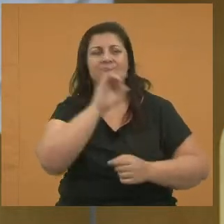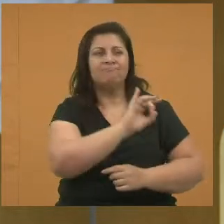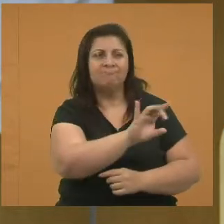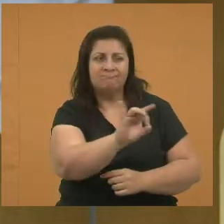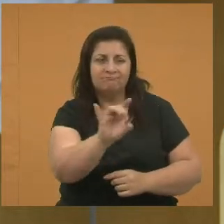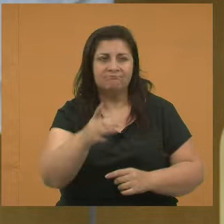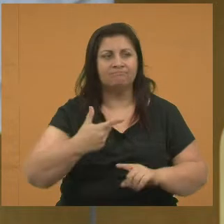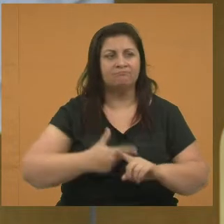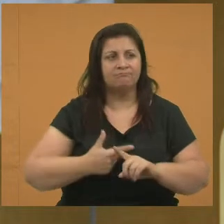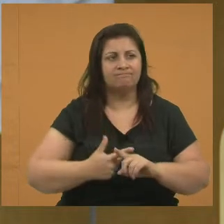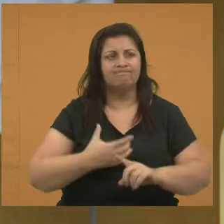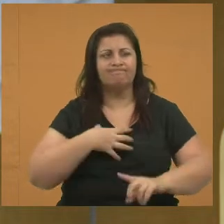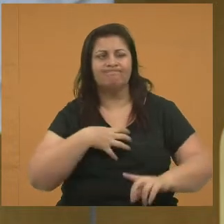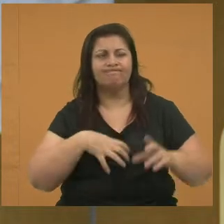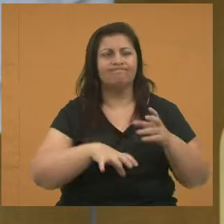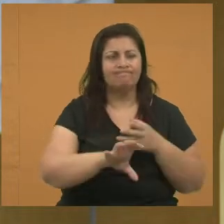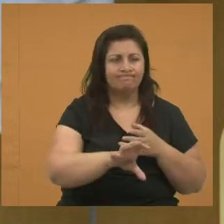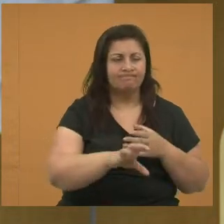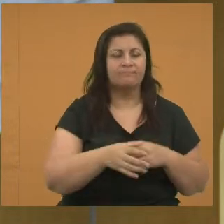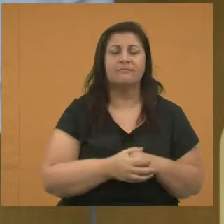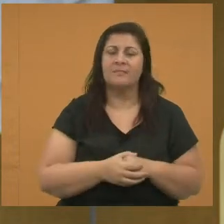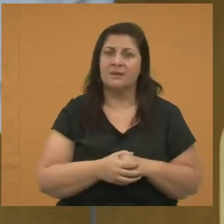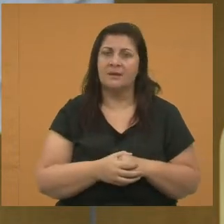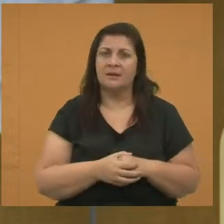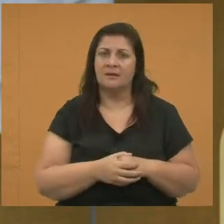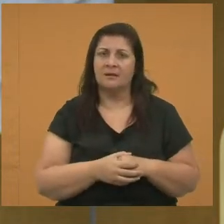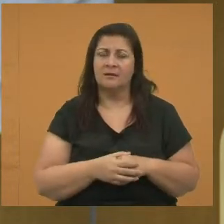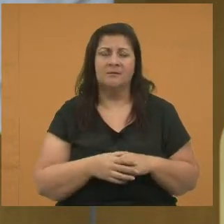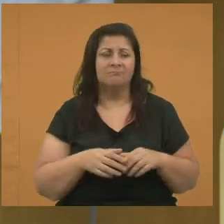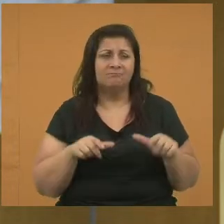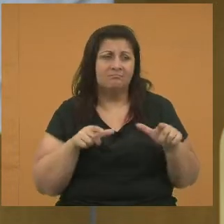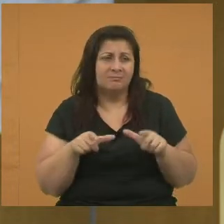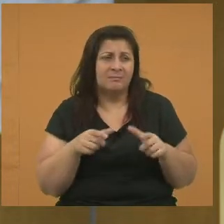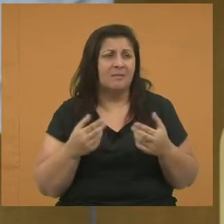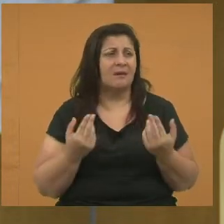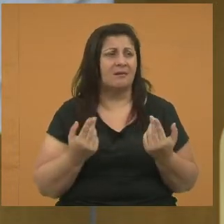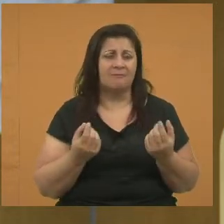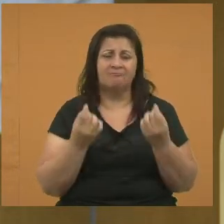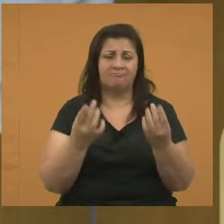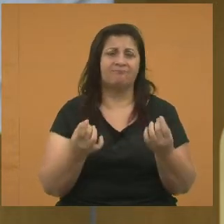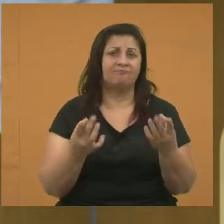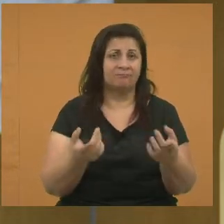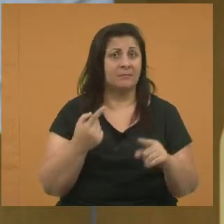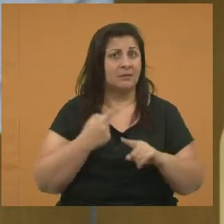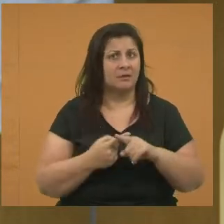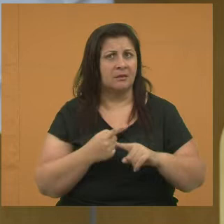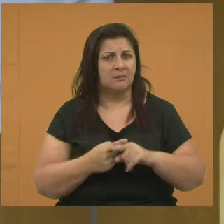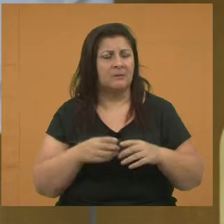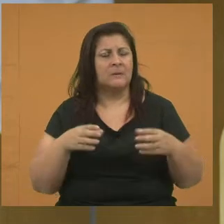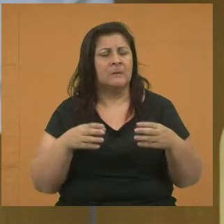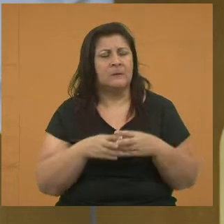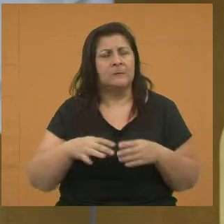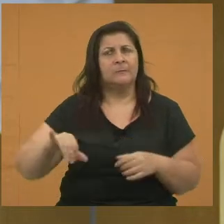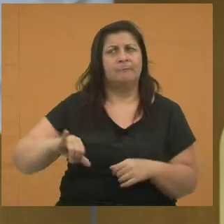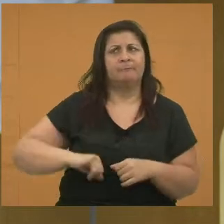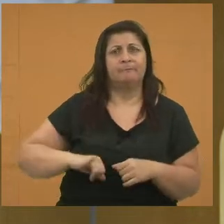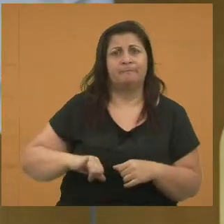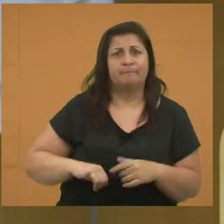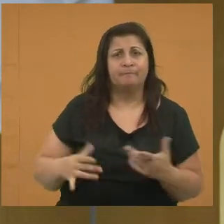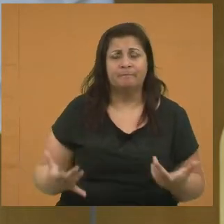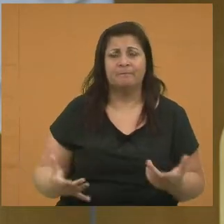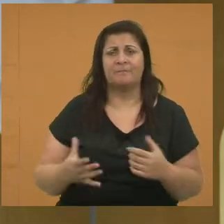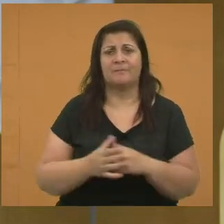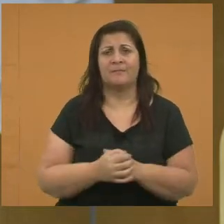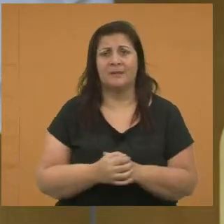de vocês, porque eu também me enquadro nesse grupo de comerciantes, que é um grupo tão sofrido,